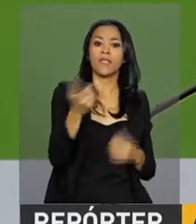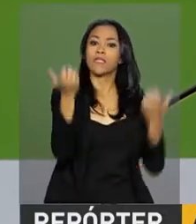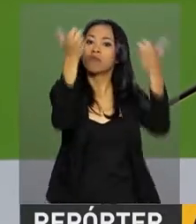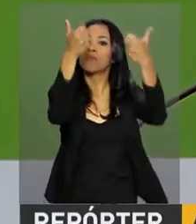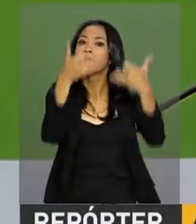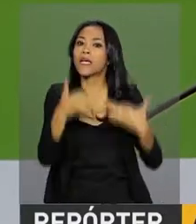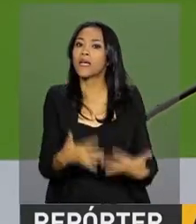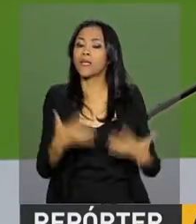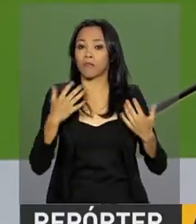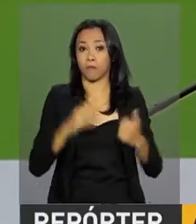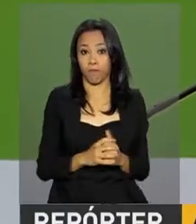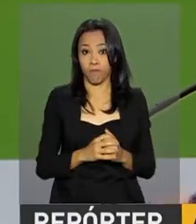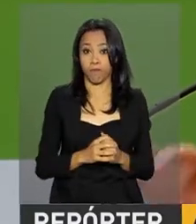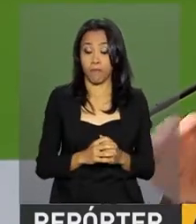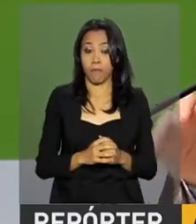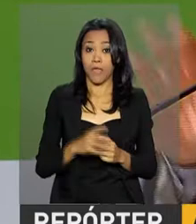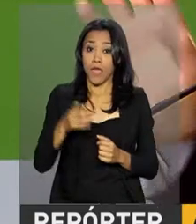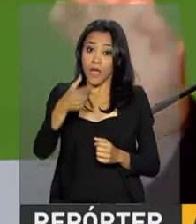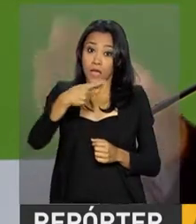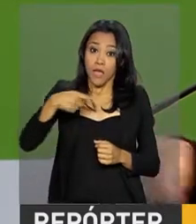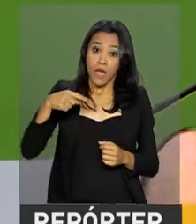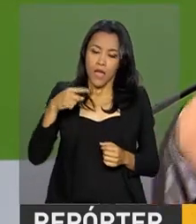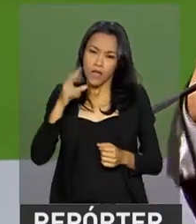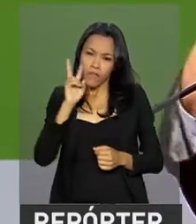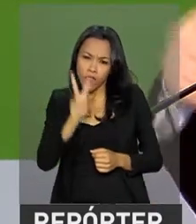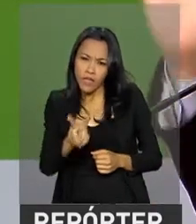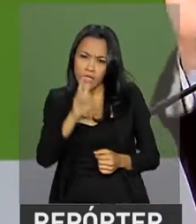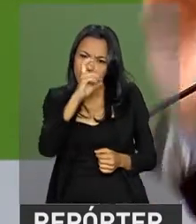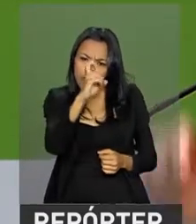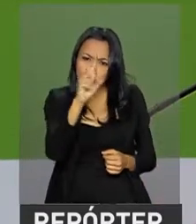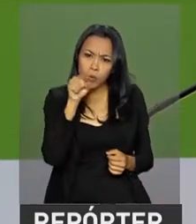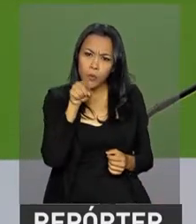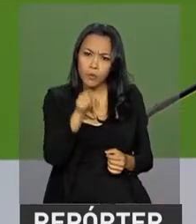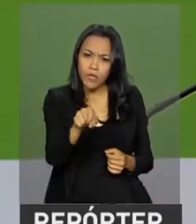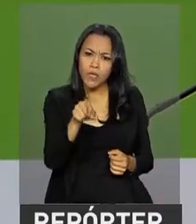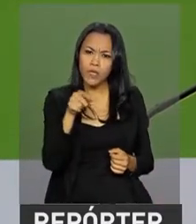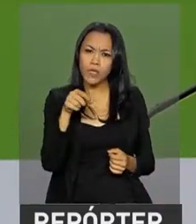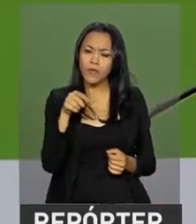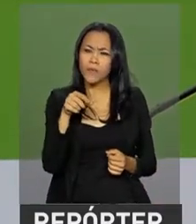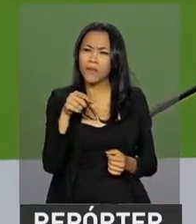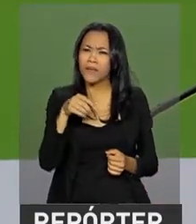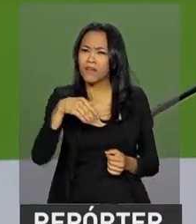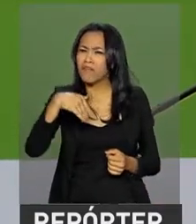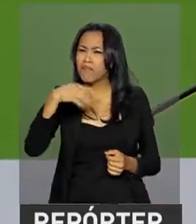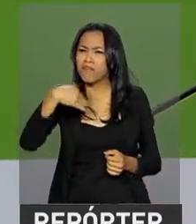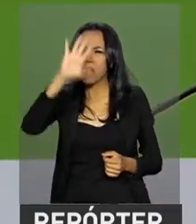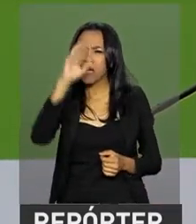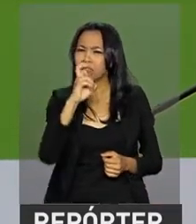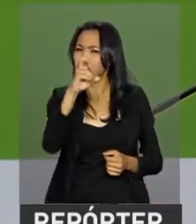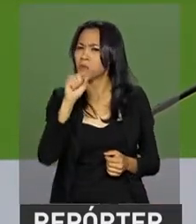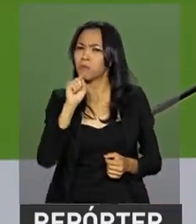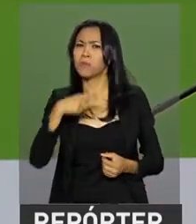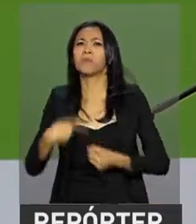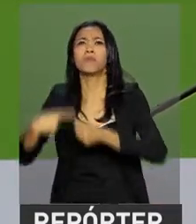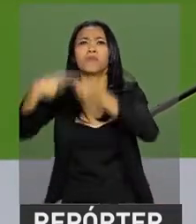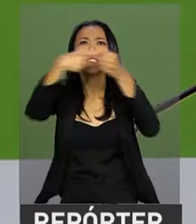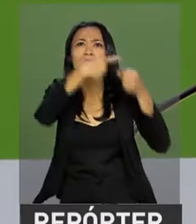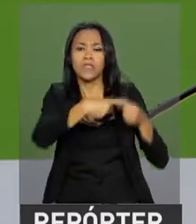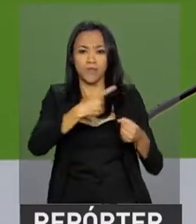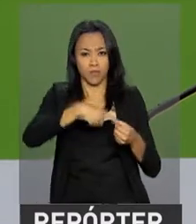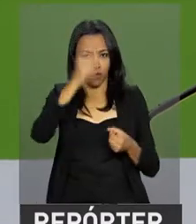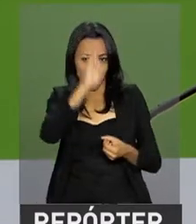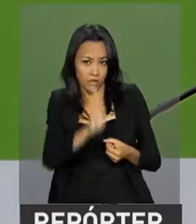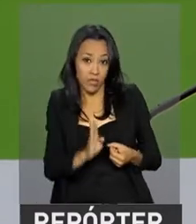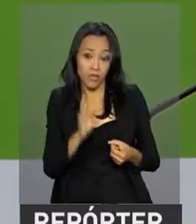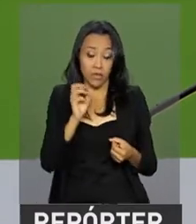porque só olhar os cinco mil e quinhentos e tantos municípios brasileiros se nós encontrarmos